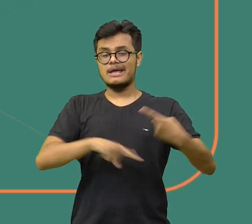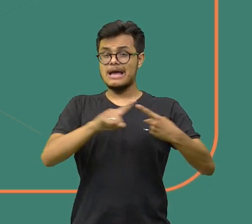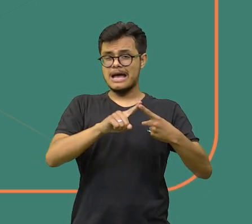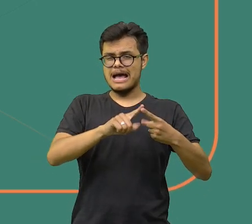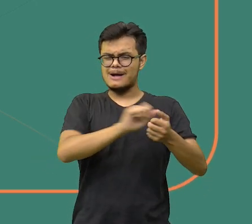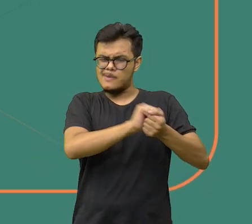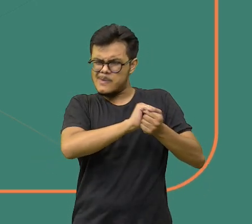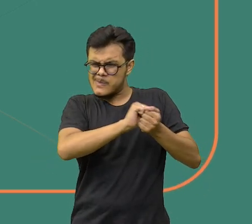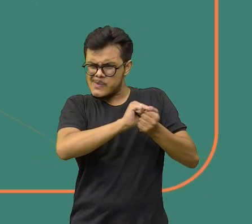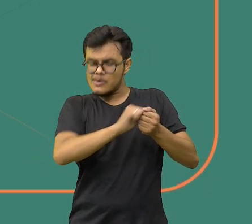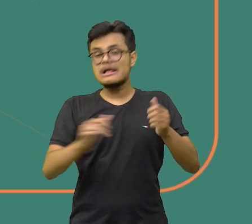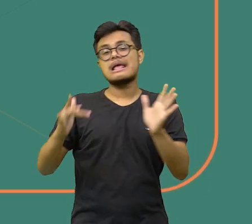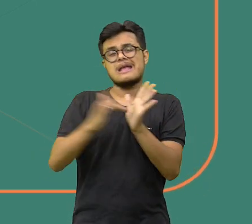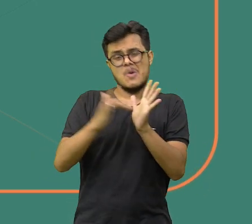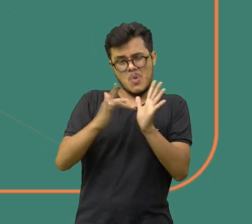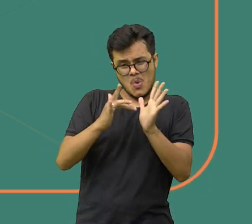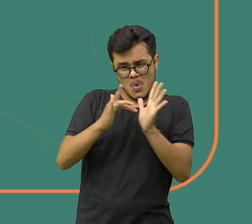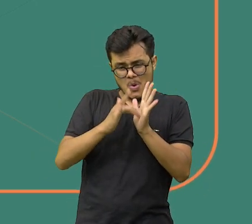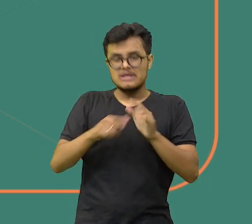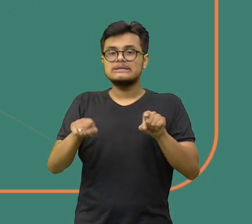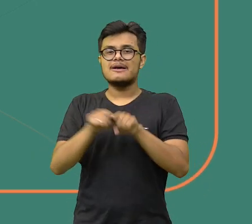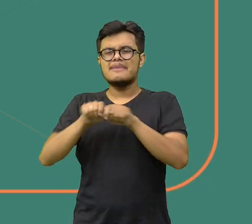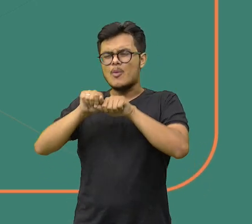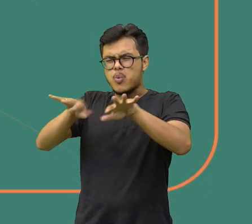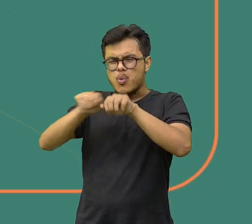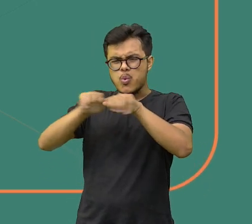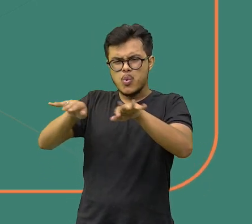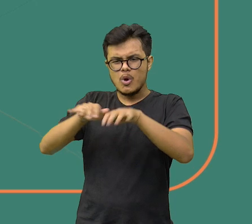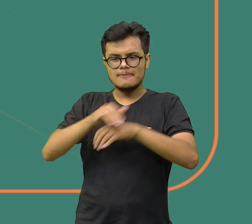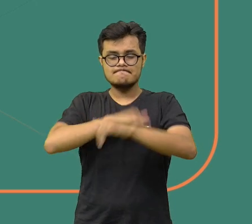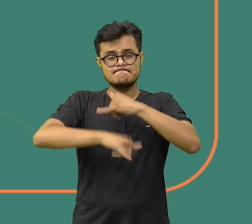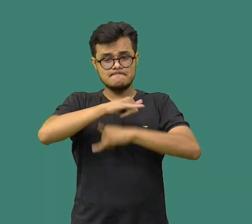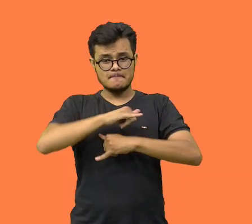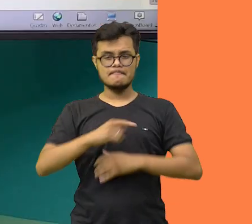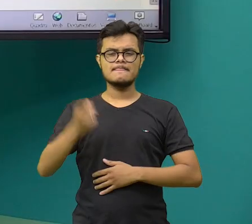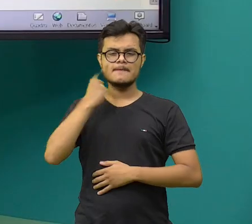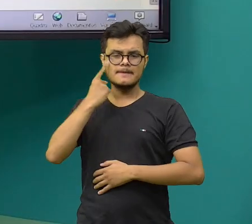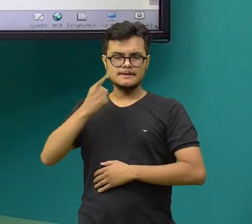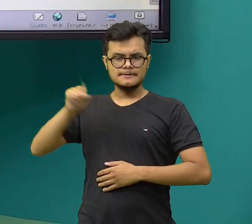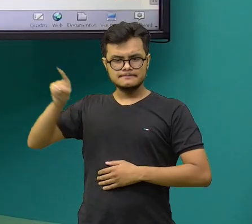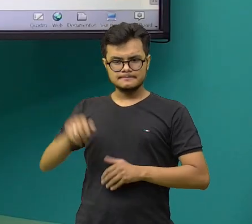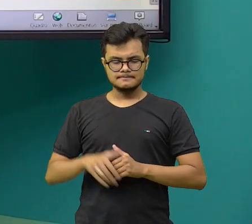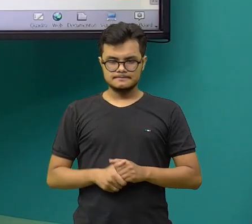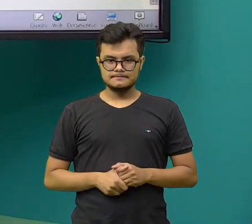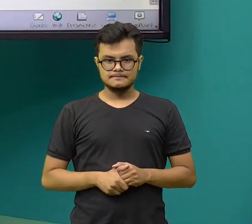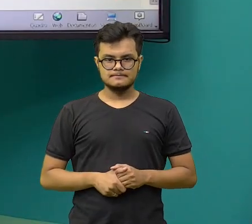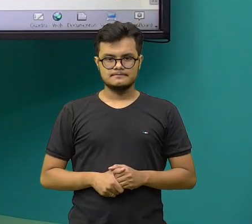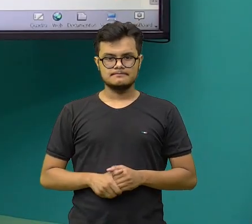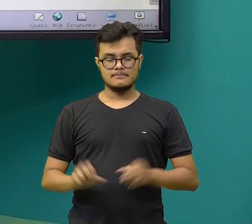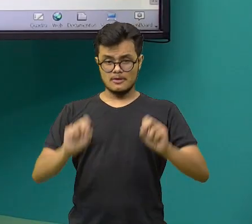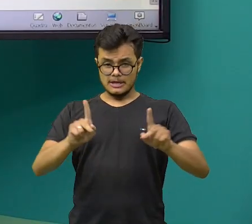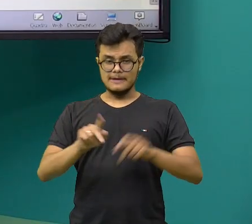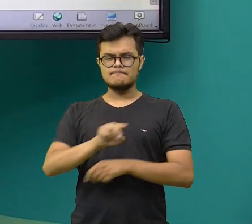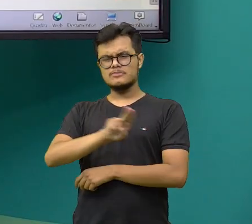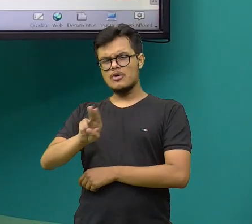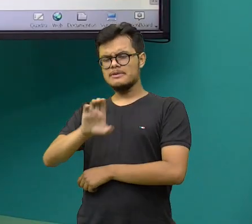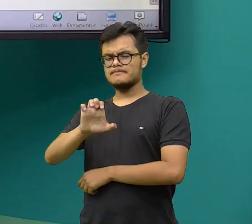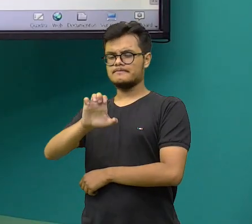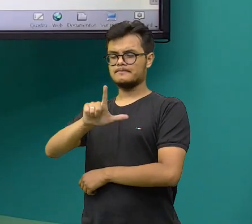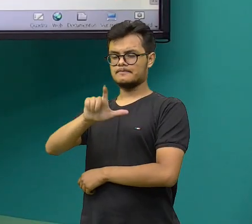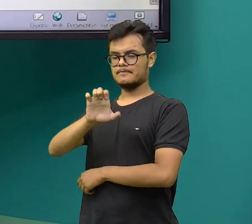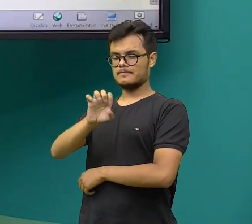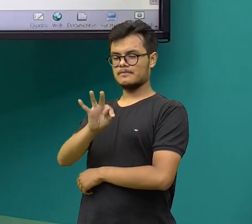atrito, por contato e indução. Olha na cartela aí, eletrostática aí. Para entender